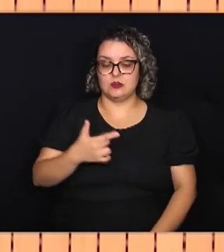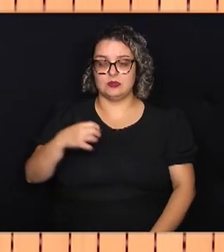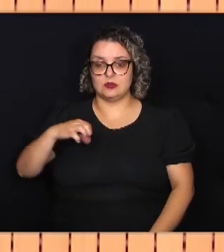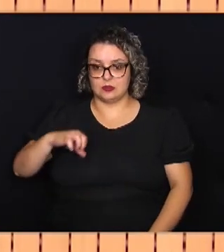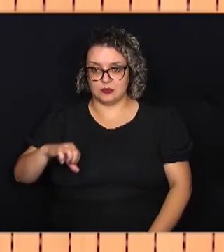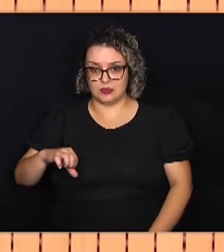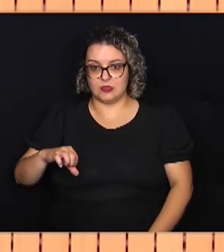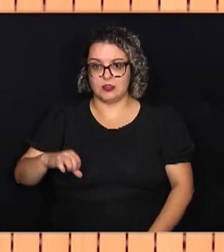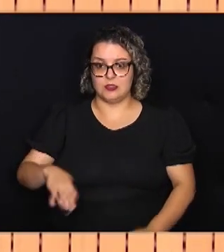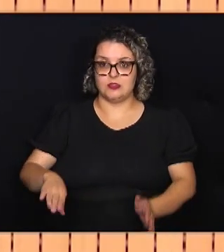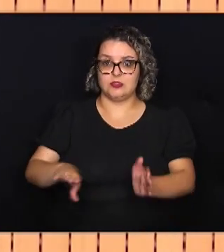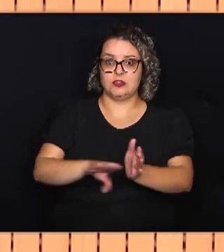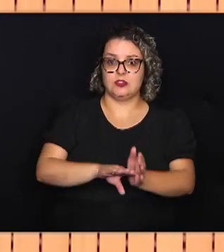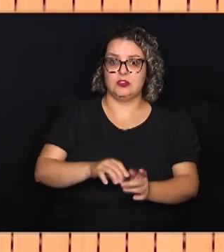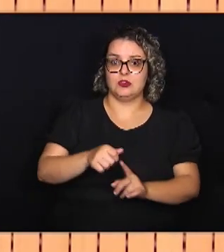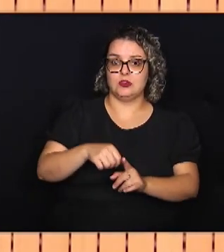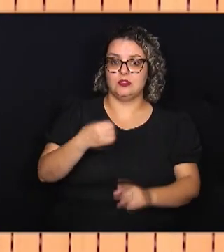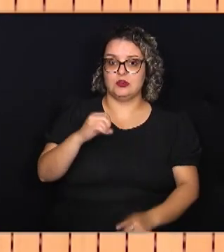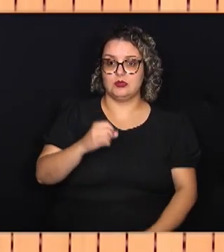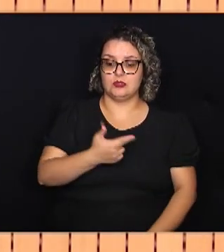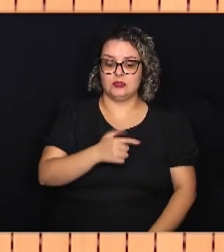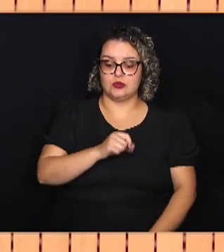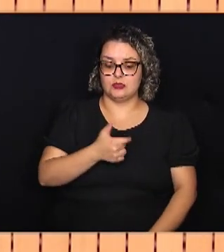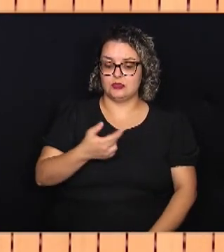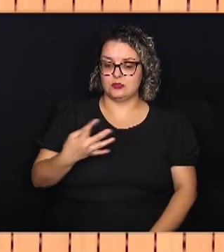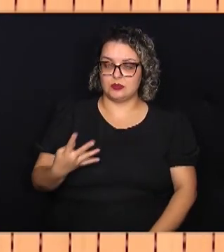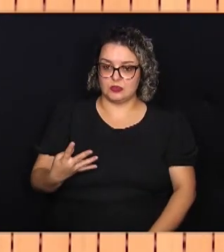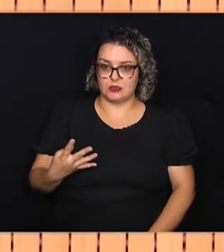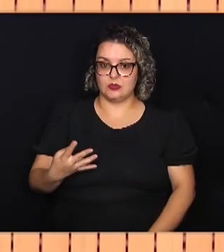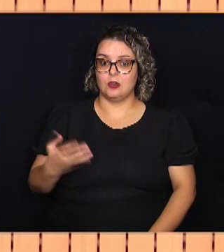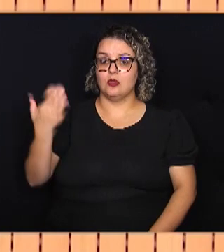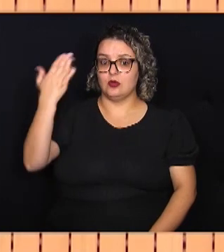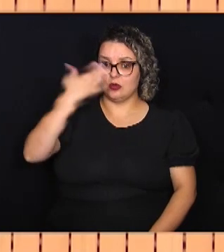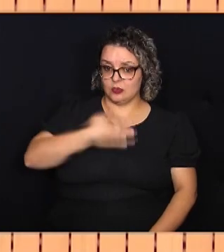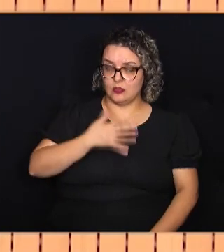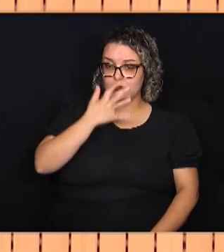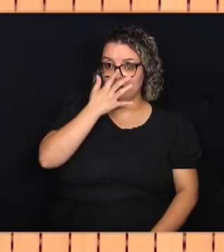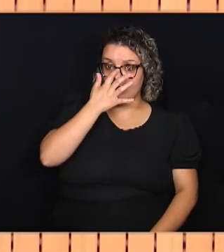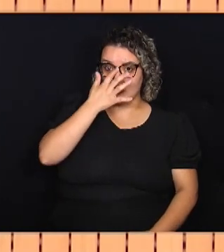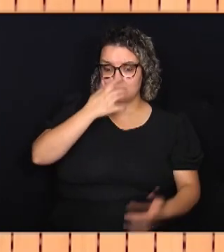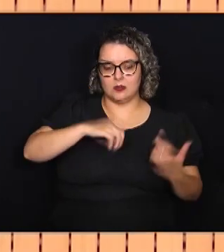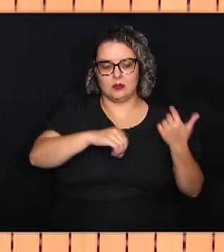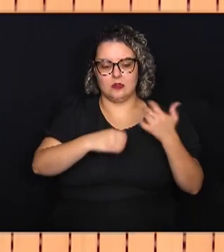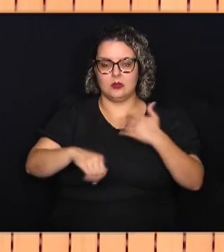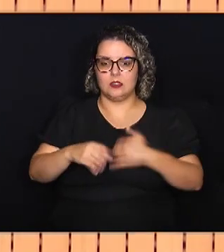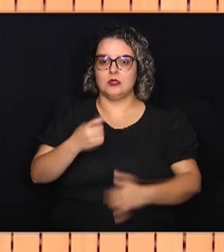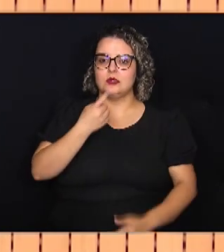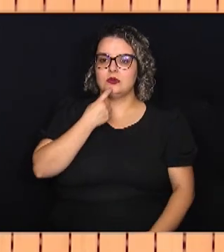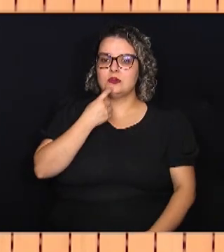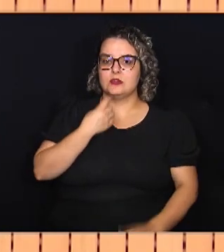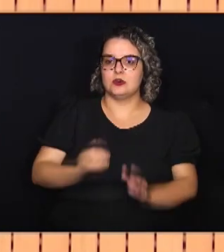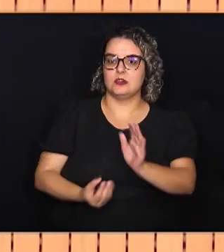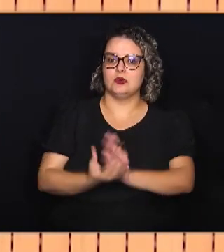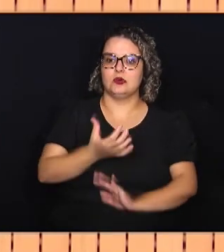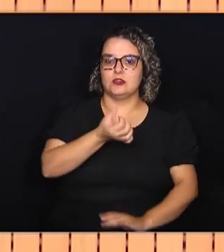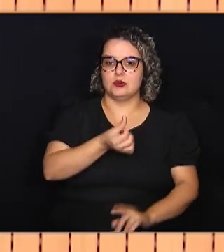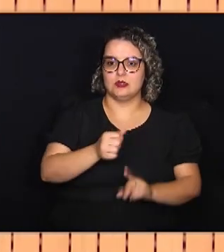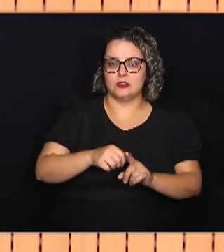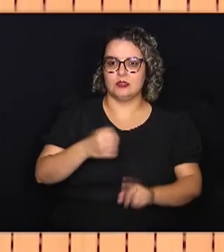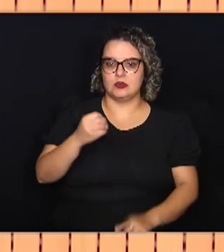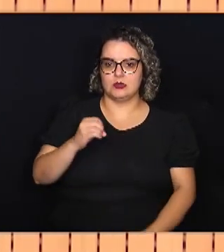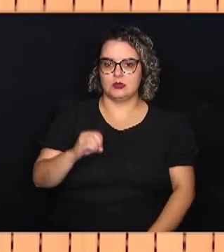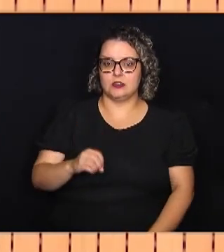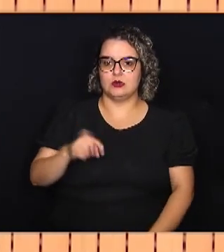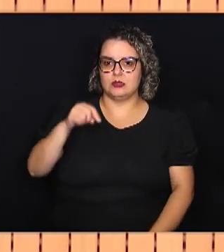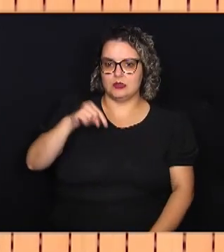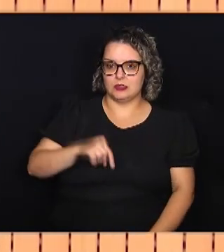à tona em outubro de 2014, comprovando que a Sinfônica de Campinas foi criada formalmente em 6 de outubro deste